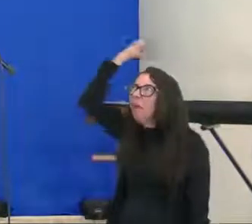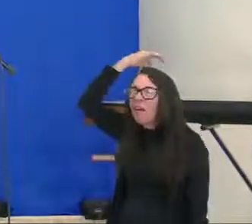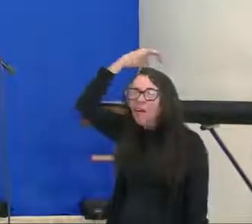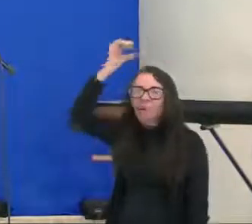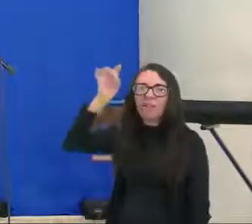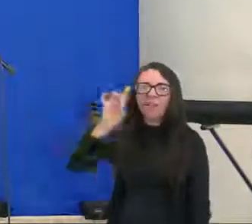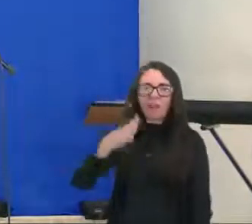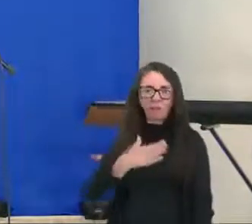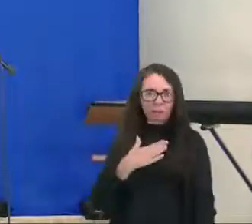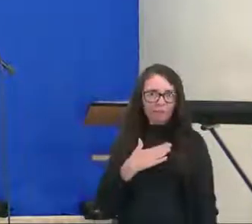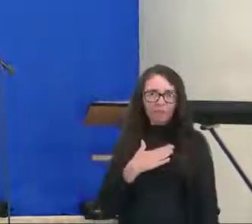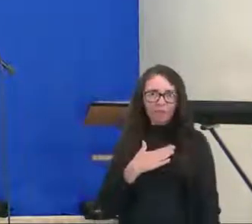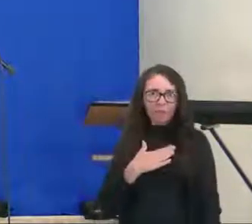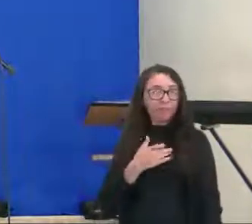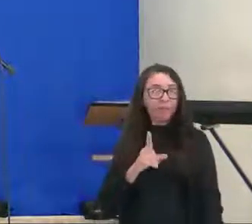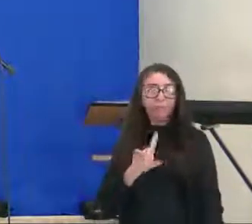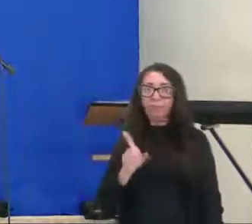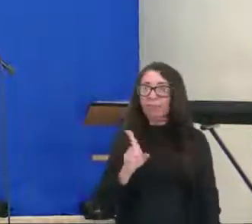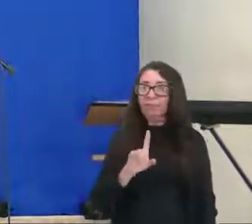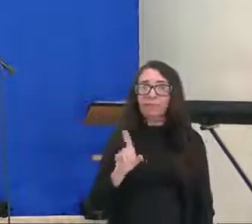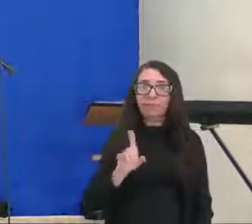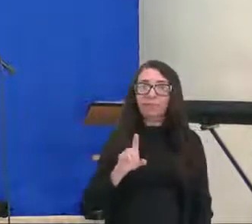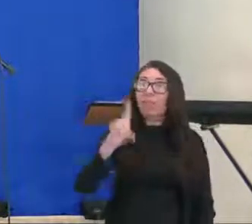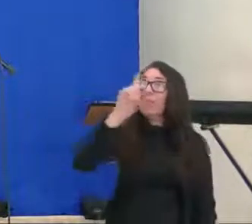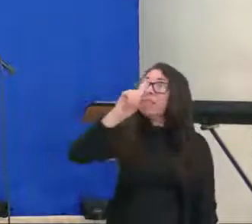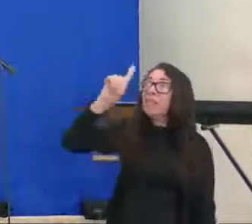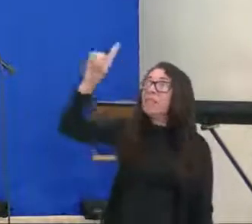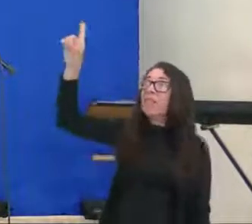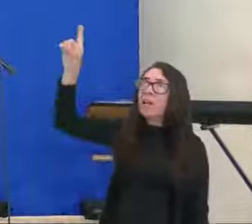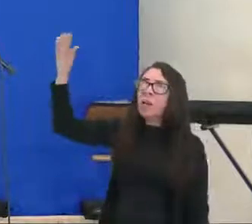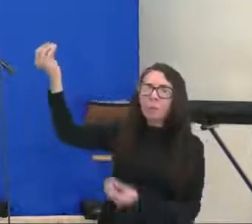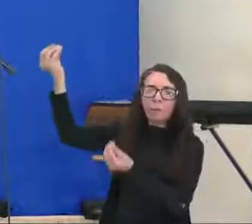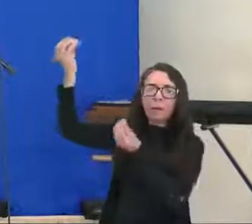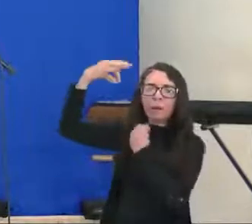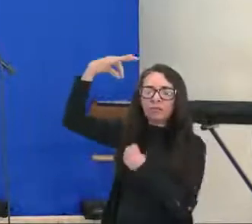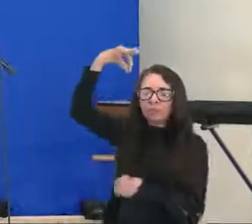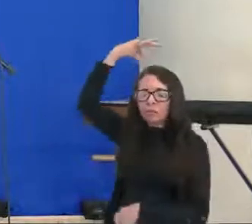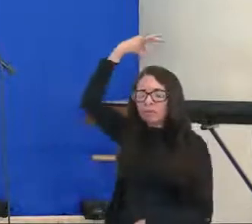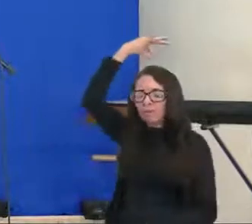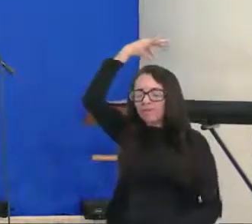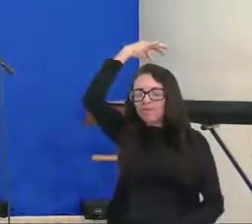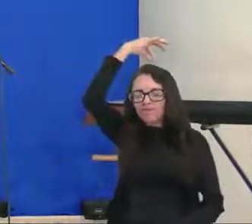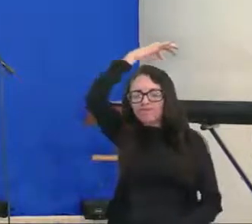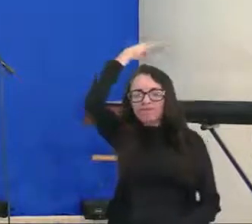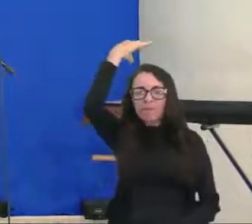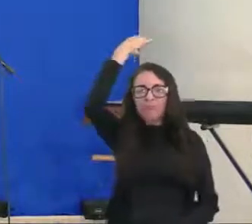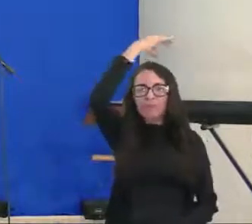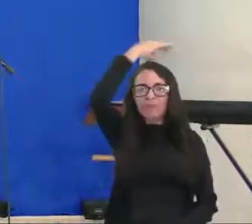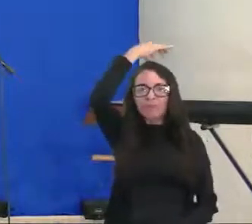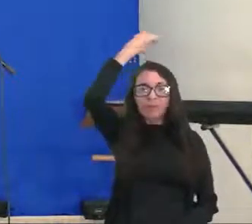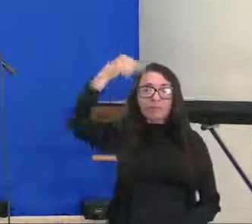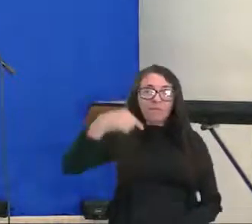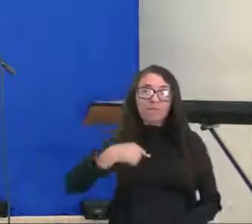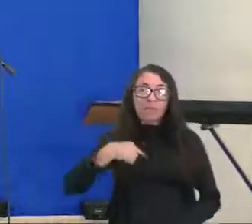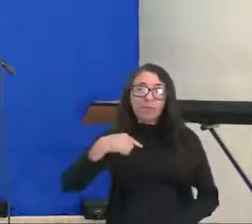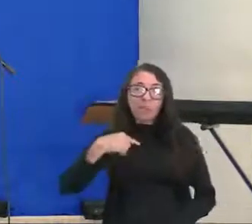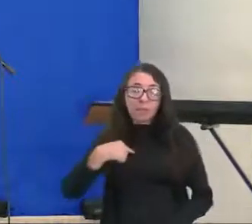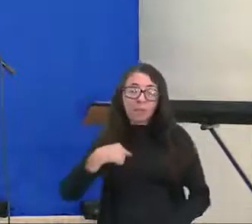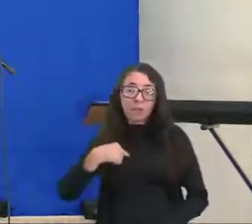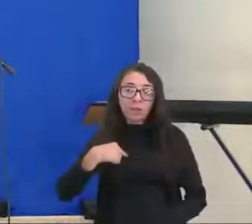né? Todas as experiências que nós devemos ter aqui com o Espírito Santo de Deus e com a igreja